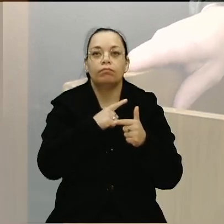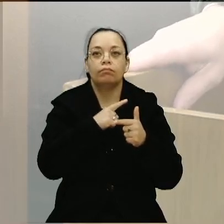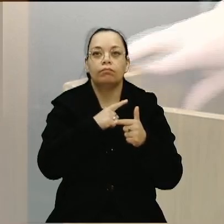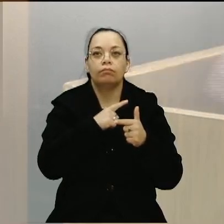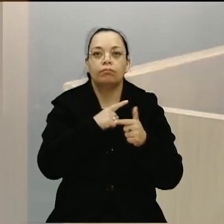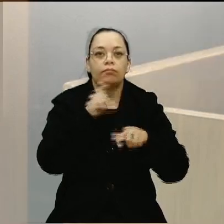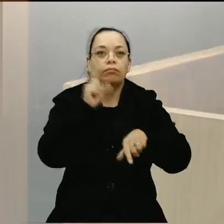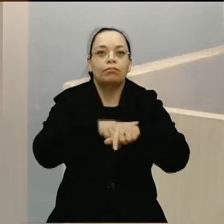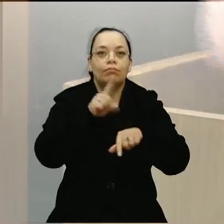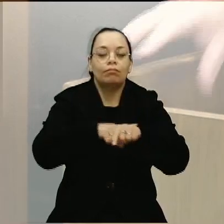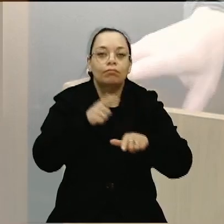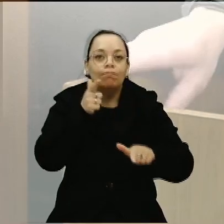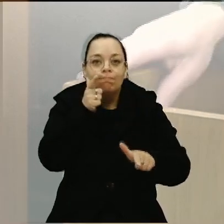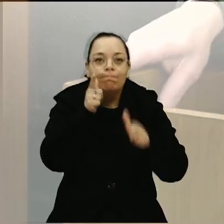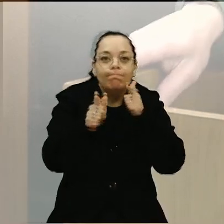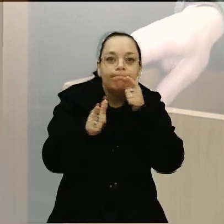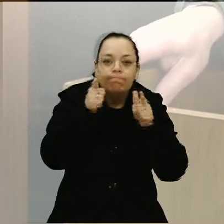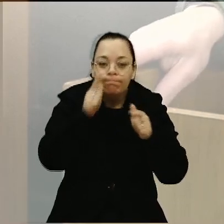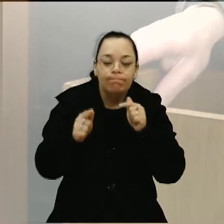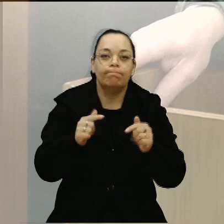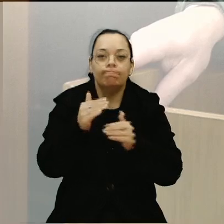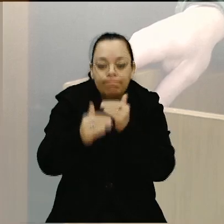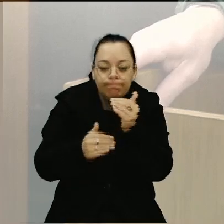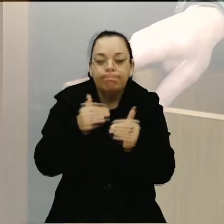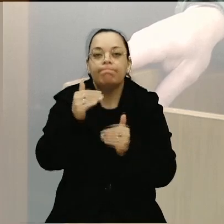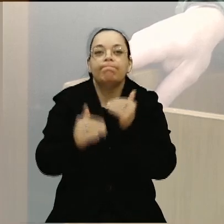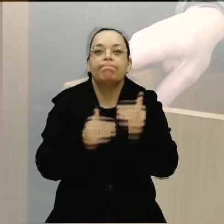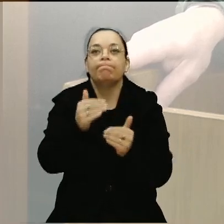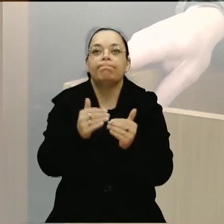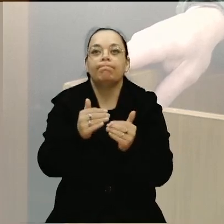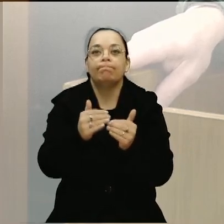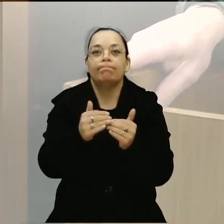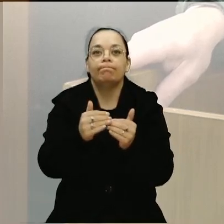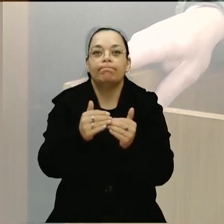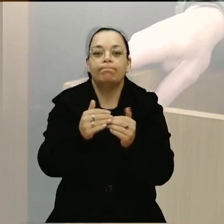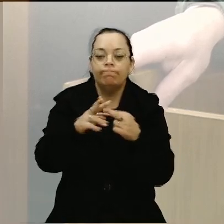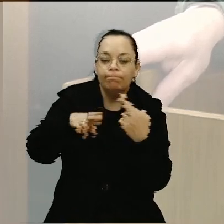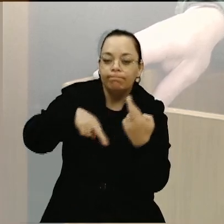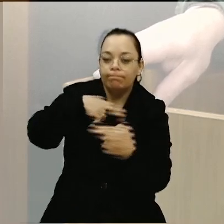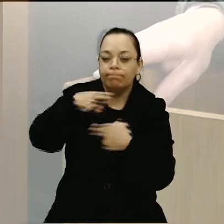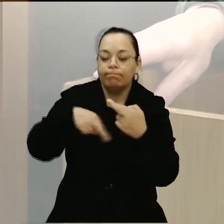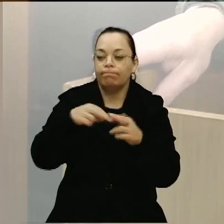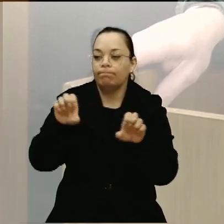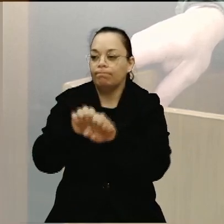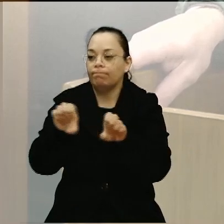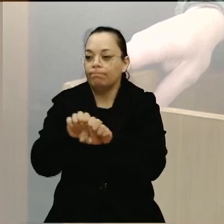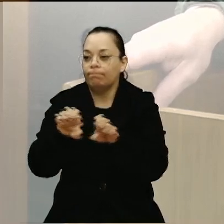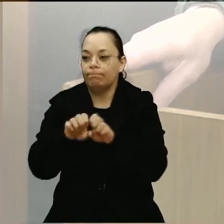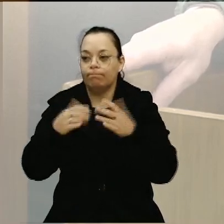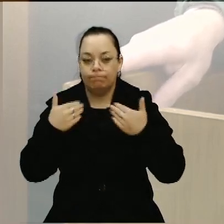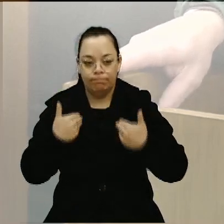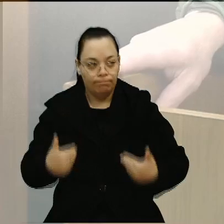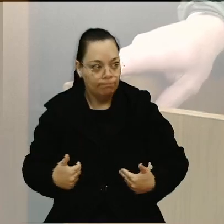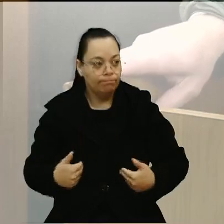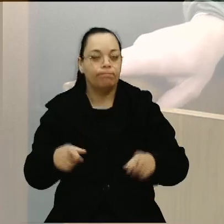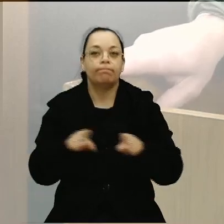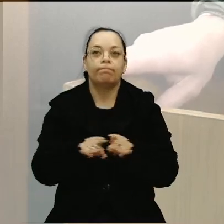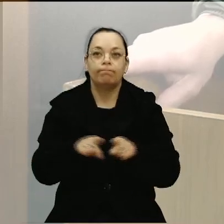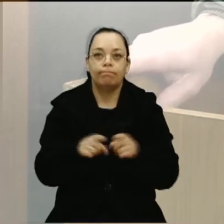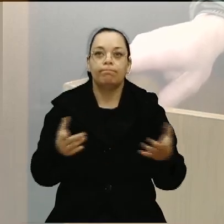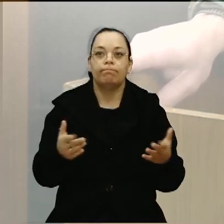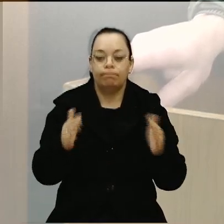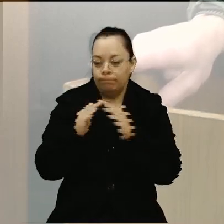o tempo hábil de as pessoas conseguirem restabelecer suas estruturas físicas e